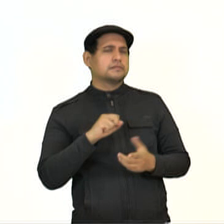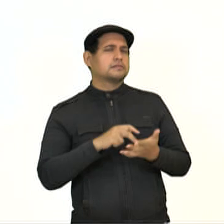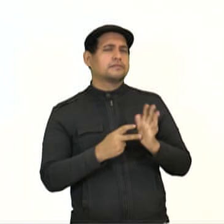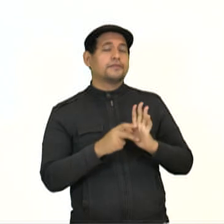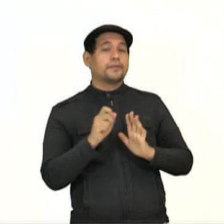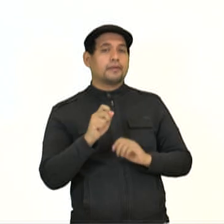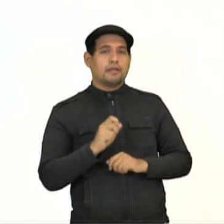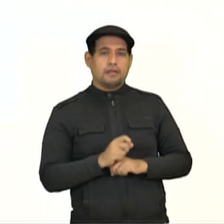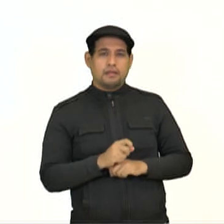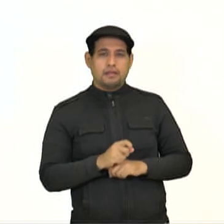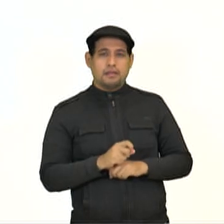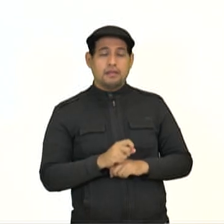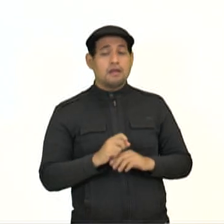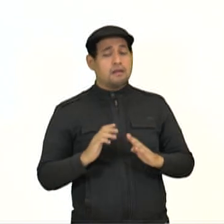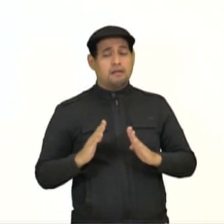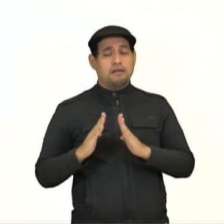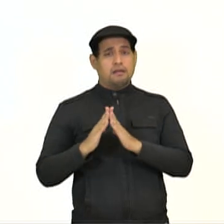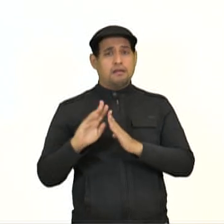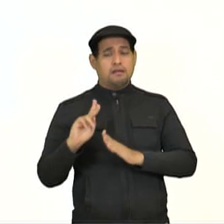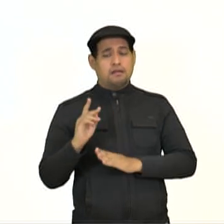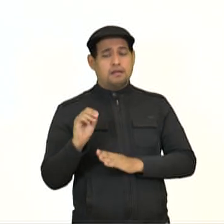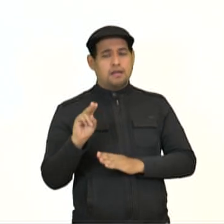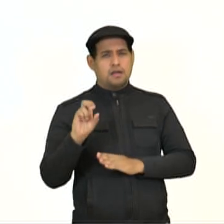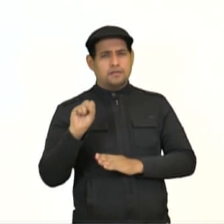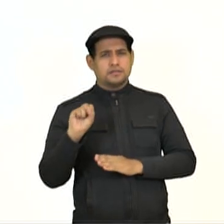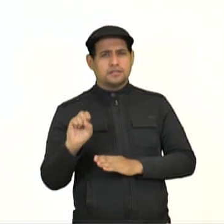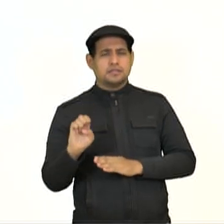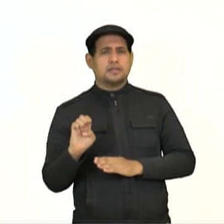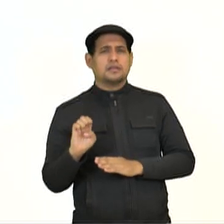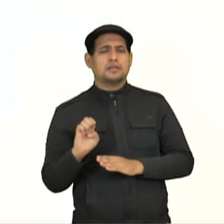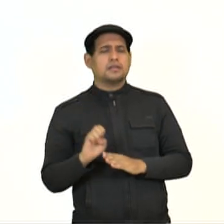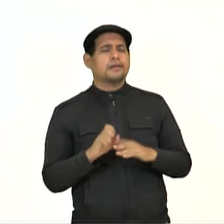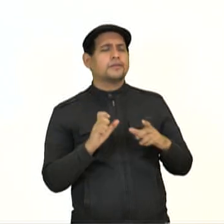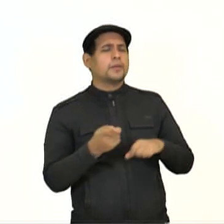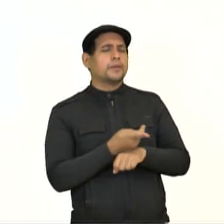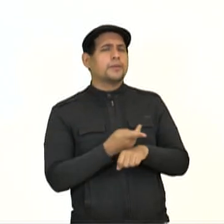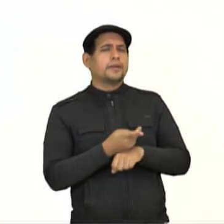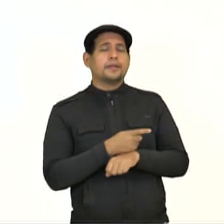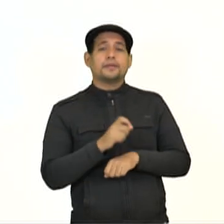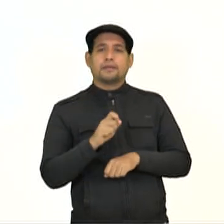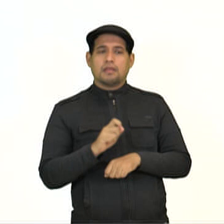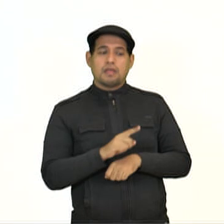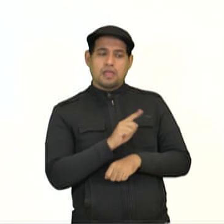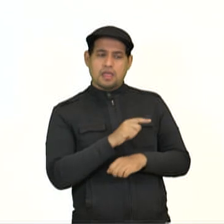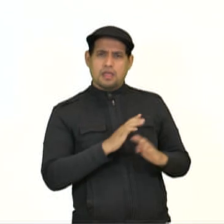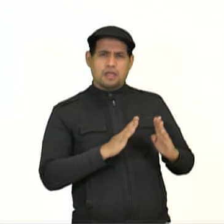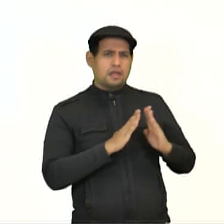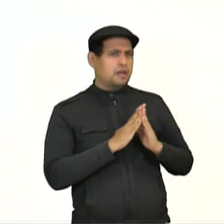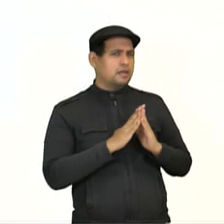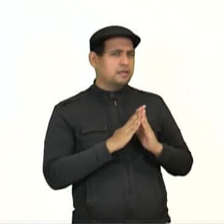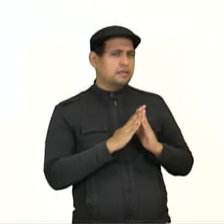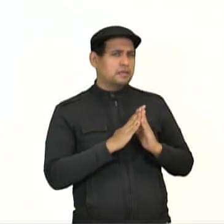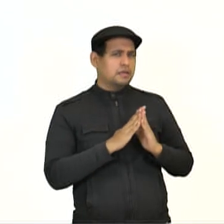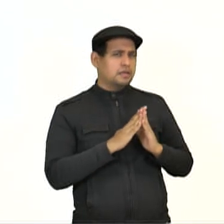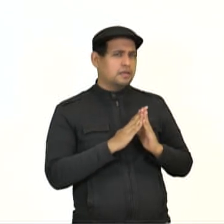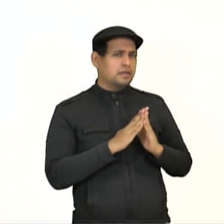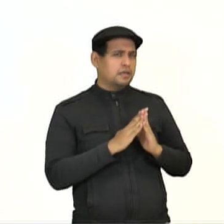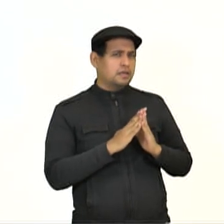significa house. Então, que imóvel que eu estou procurando? É uma house ou é